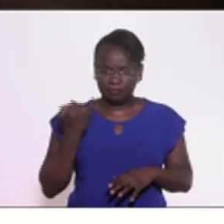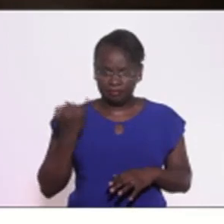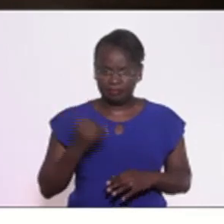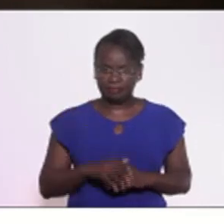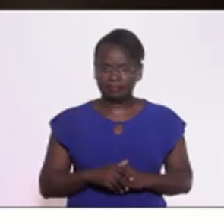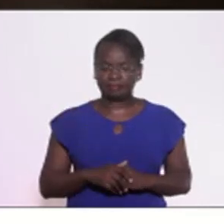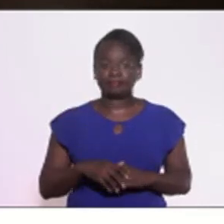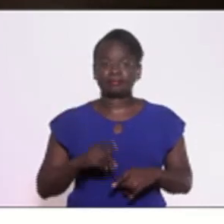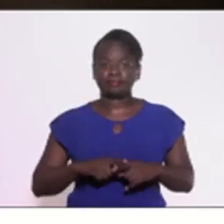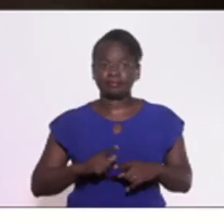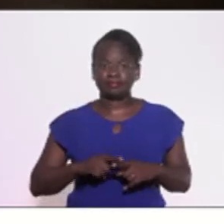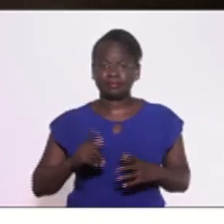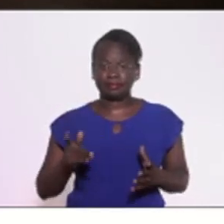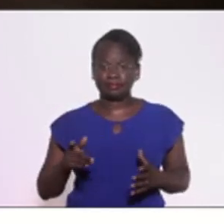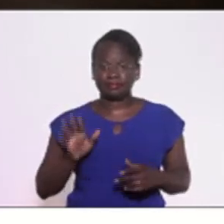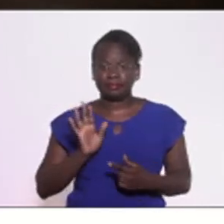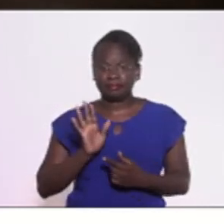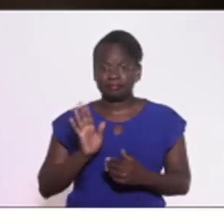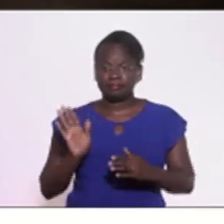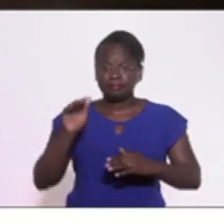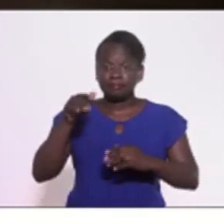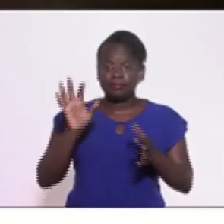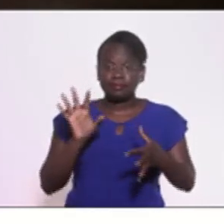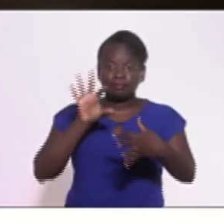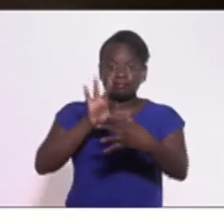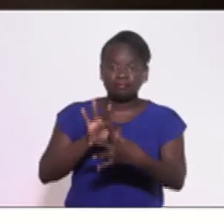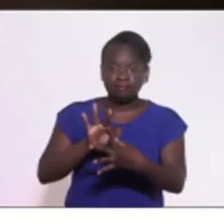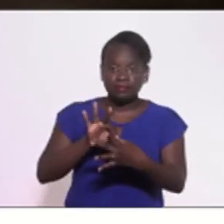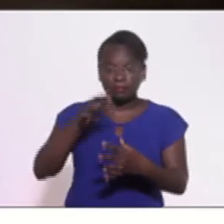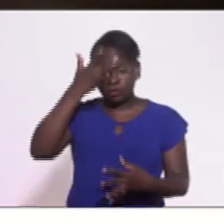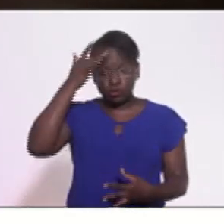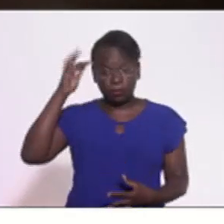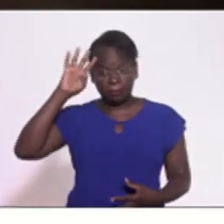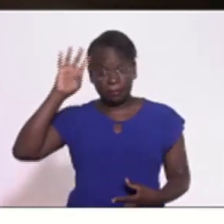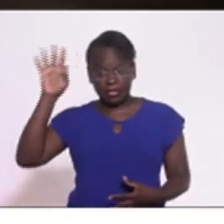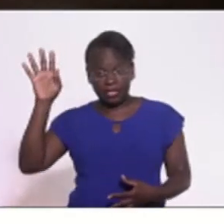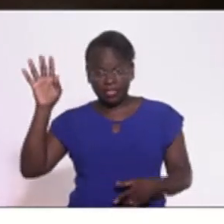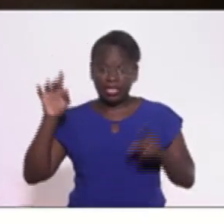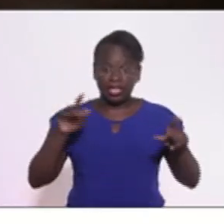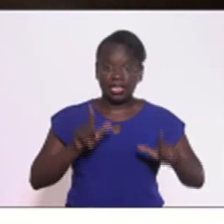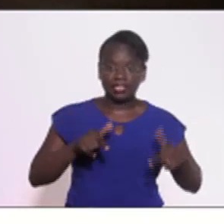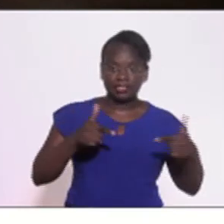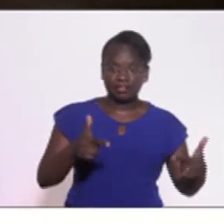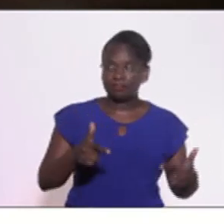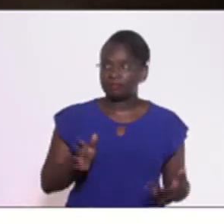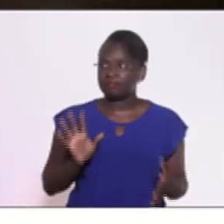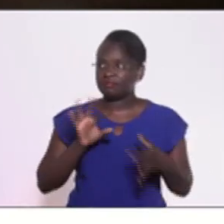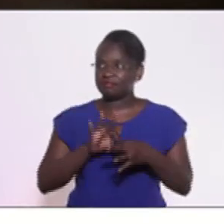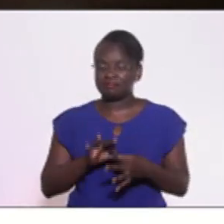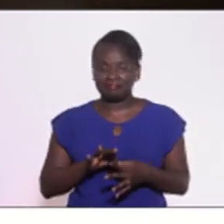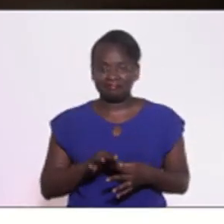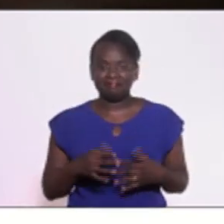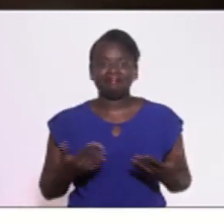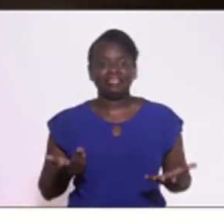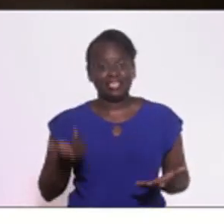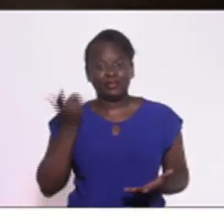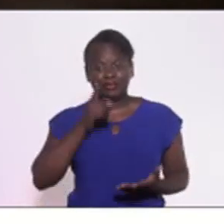dizer, ele é a ponte entre o pensador e o homem de ação. Portanto, ele